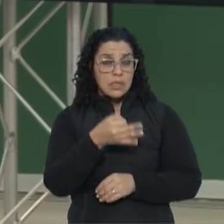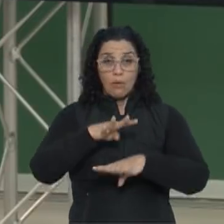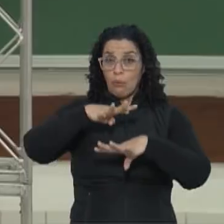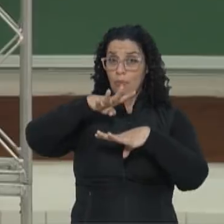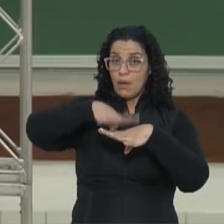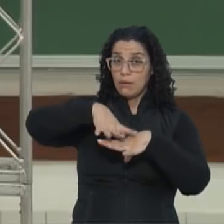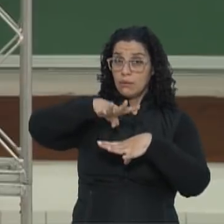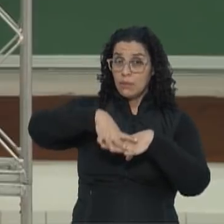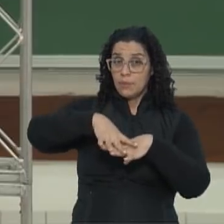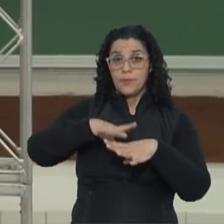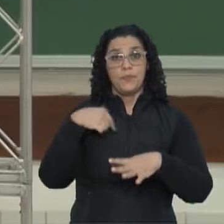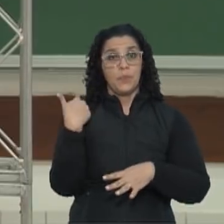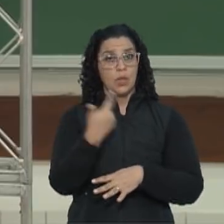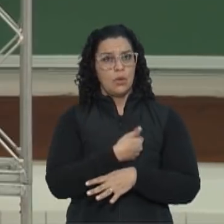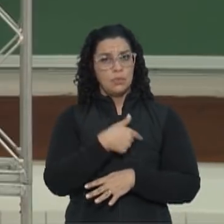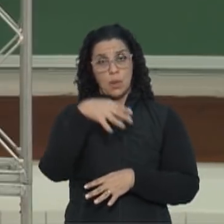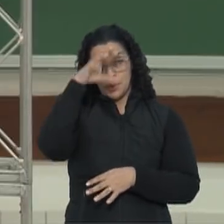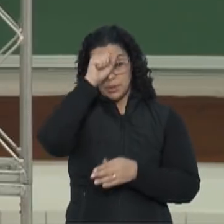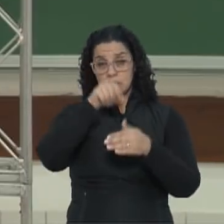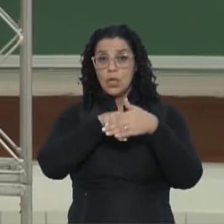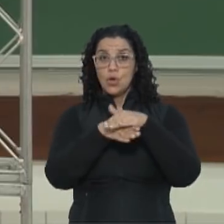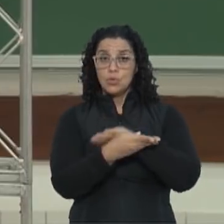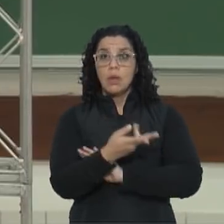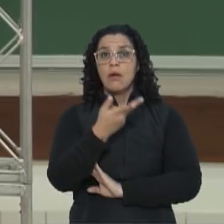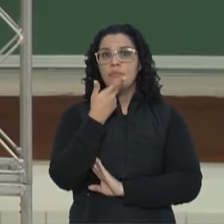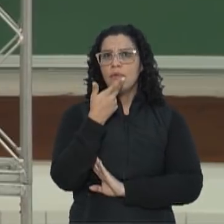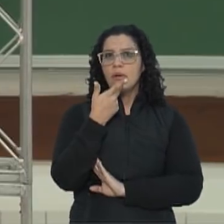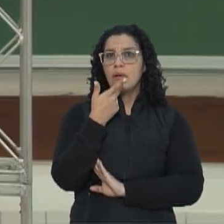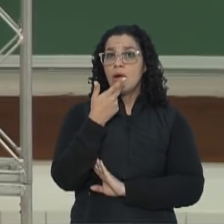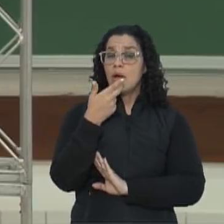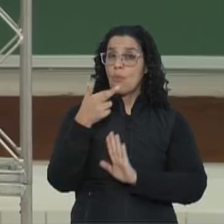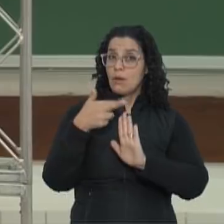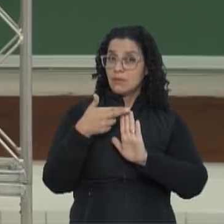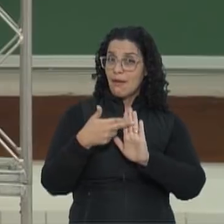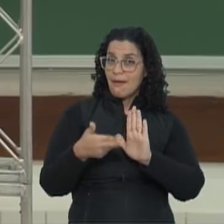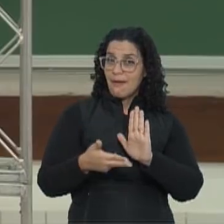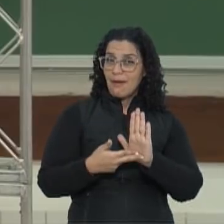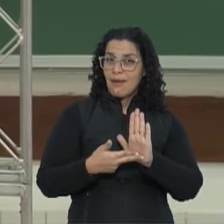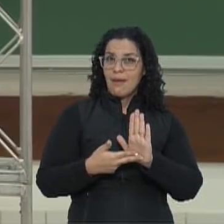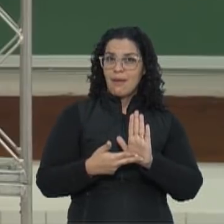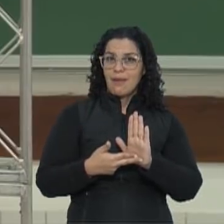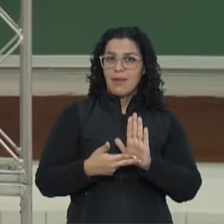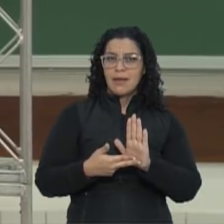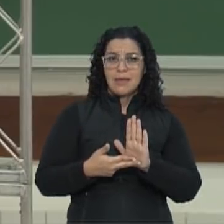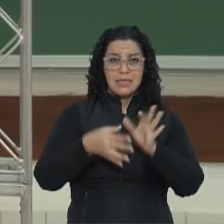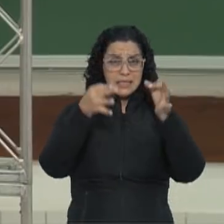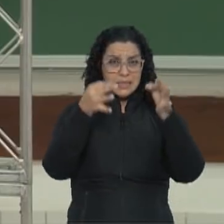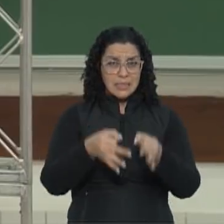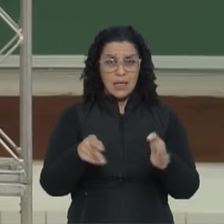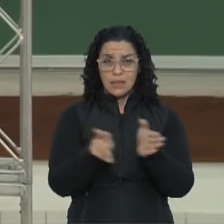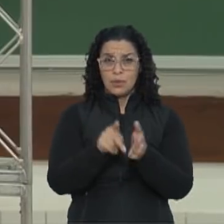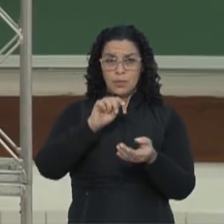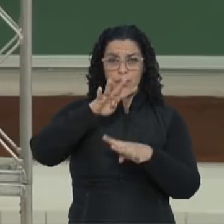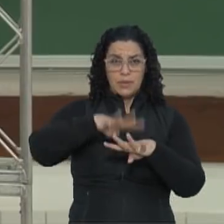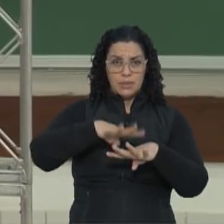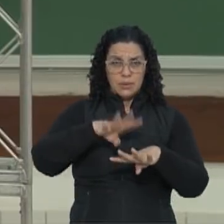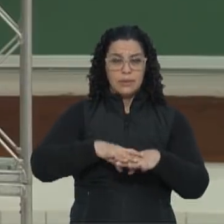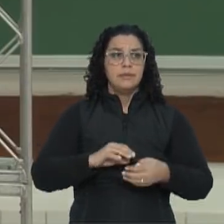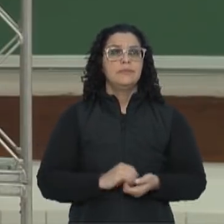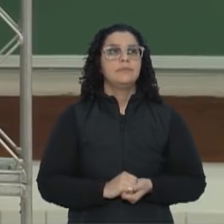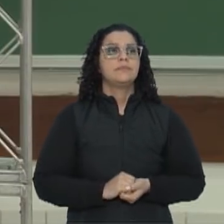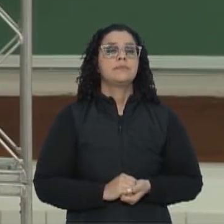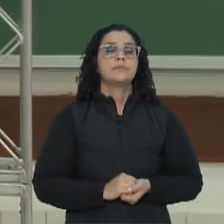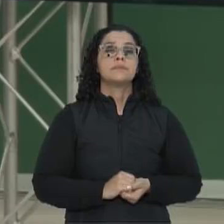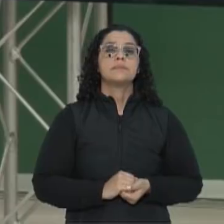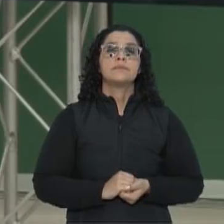vamos aprender e vamos acostumar a falar com a parte correta da matemática, né?